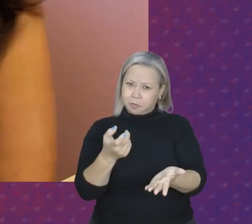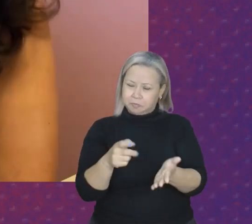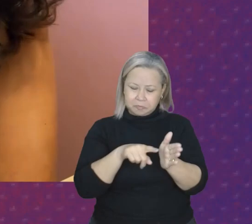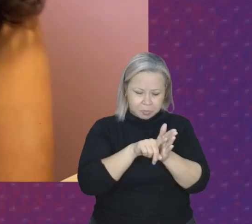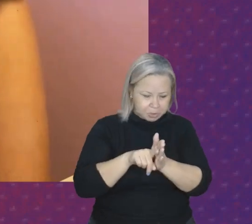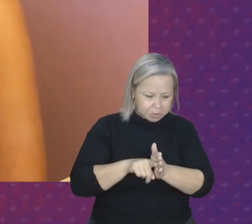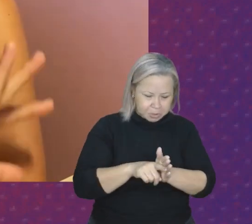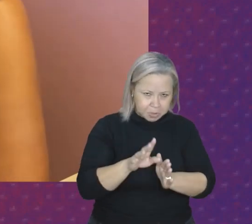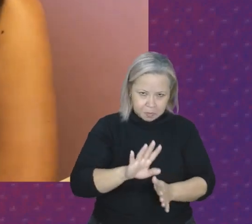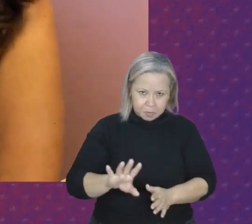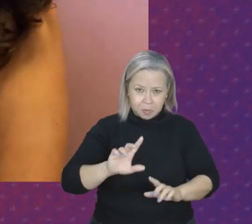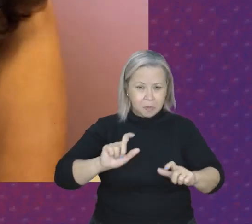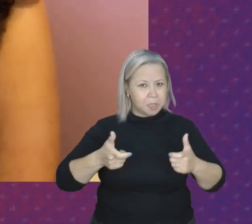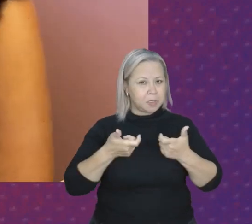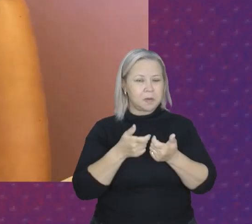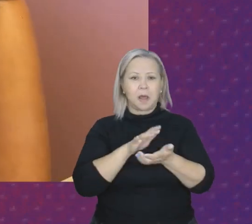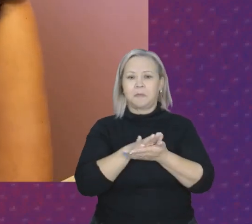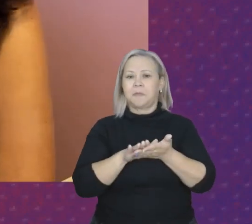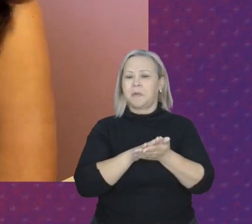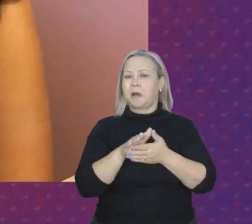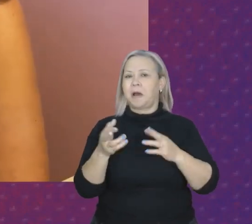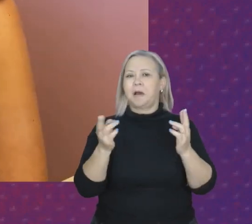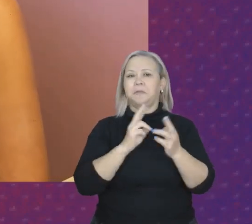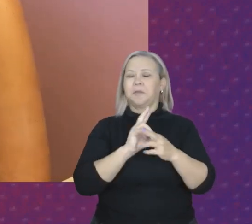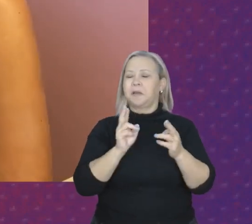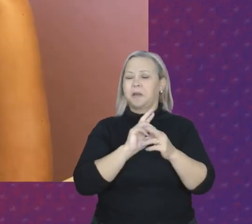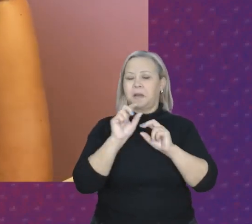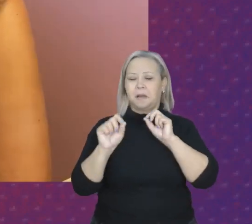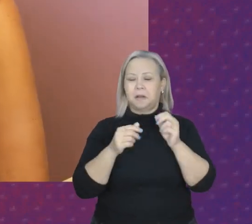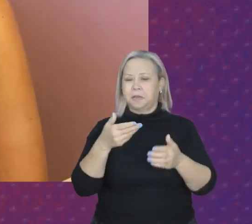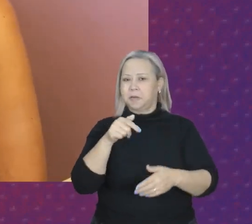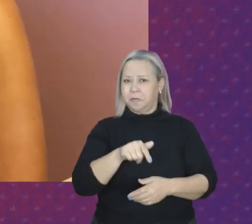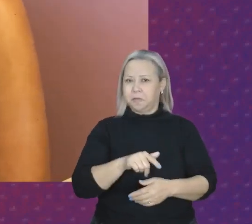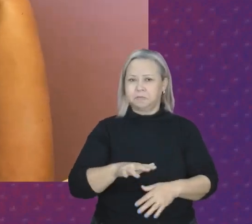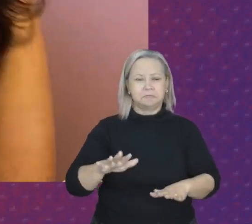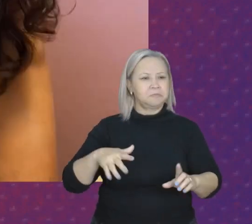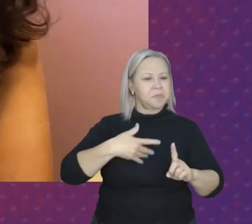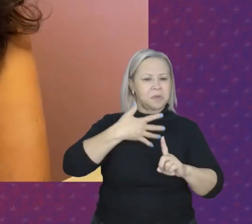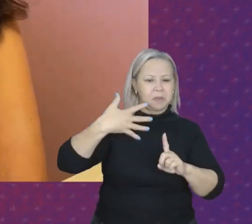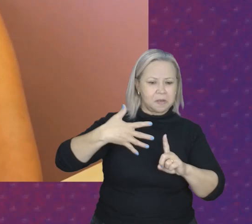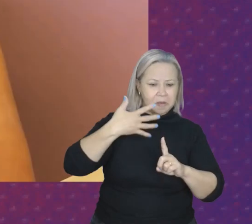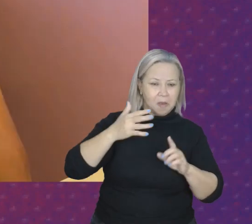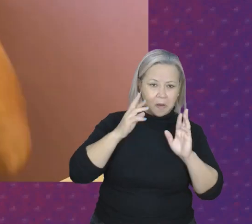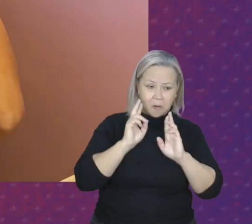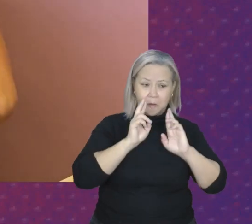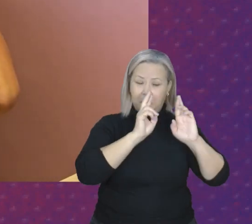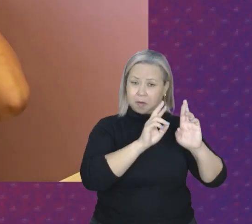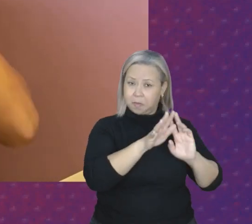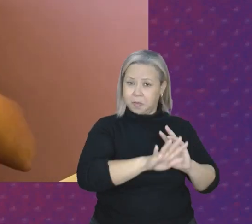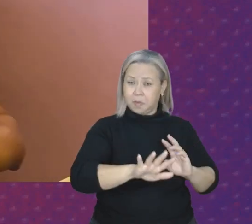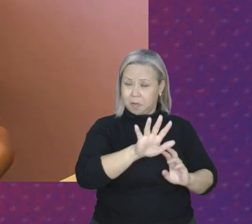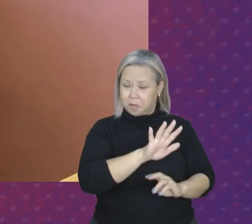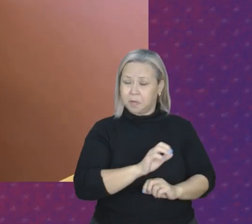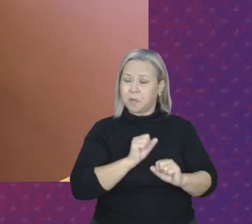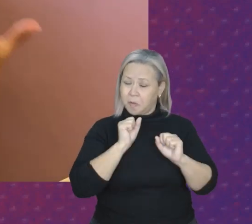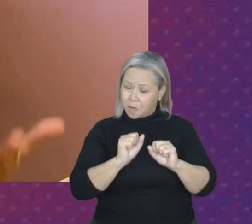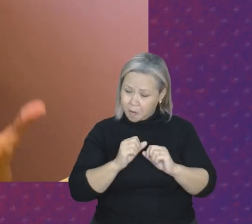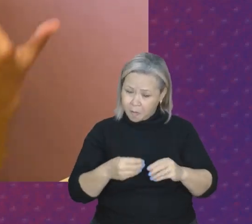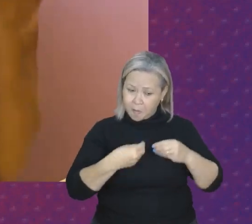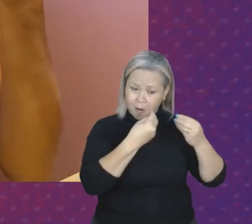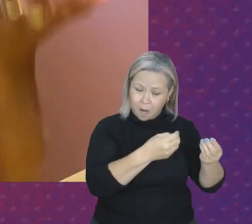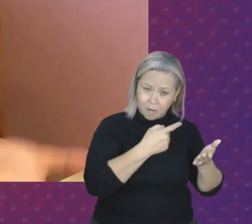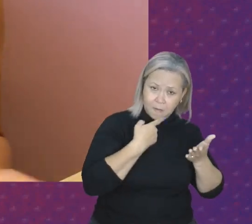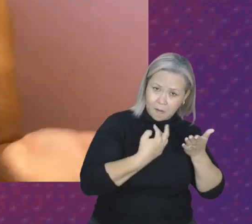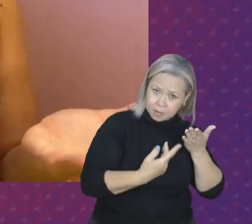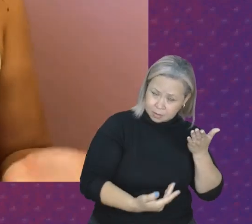que a sexualidade nada tem a ver com isso, que qualquer LGBT, respeitando os critérios que já são estabelecidos,